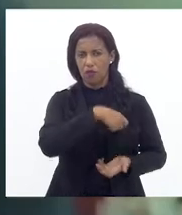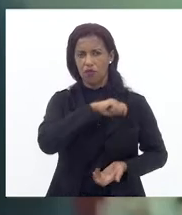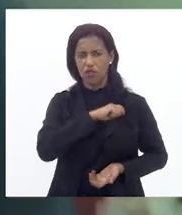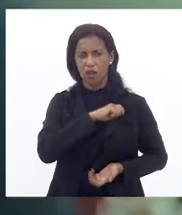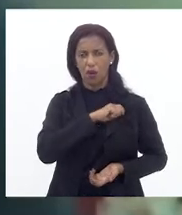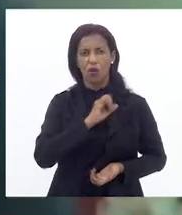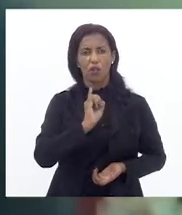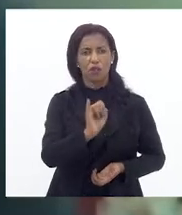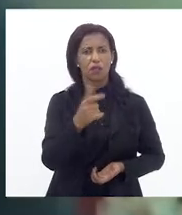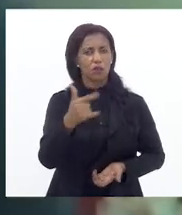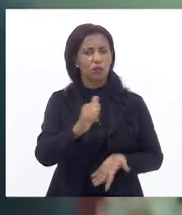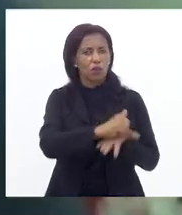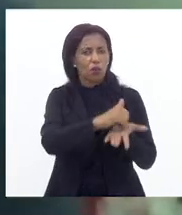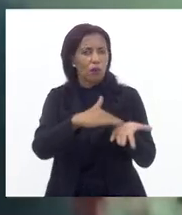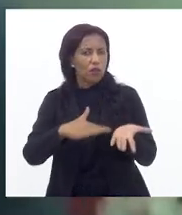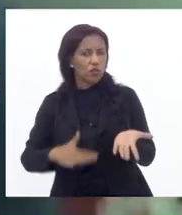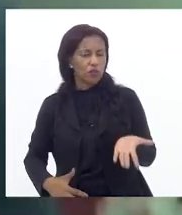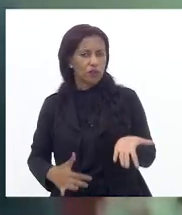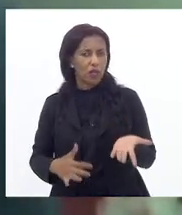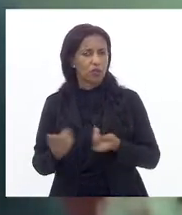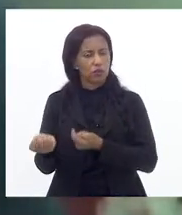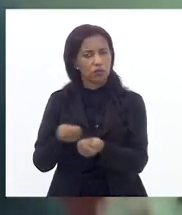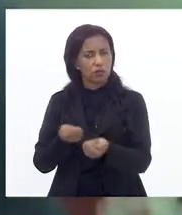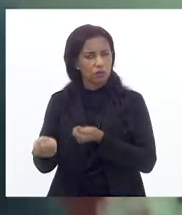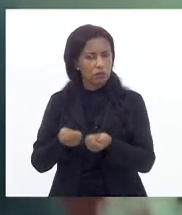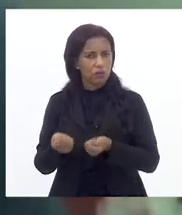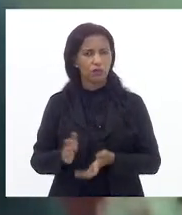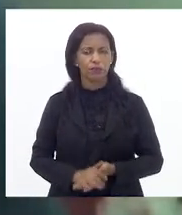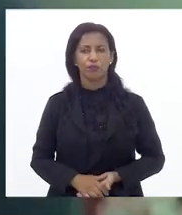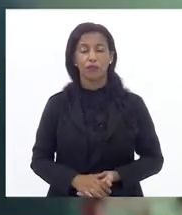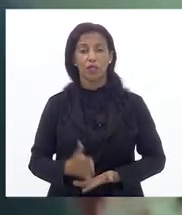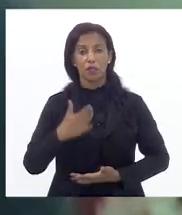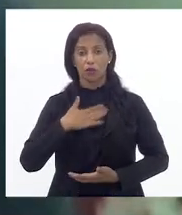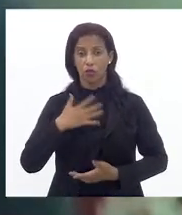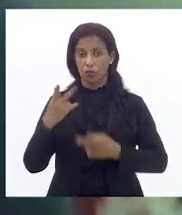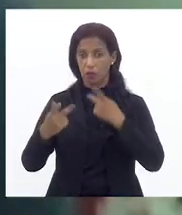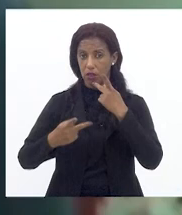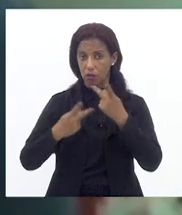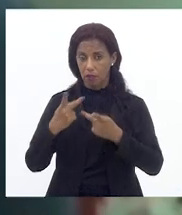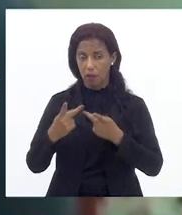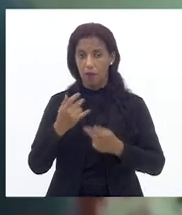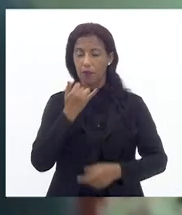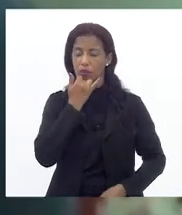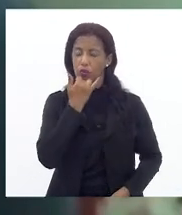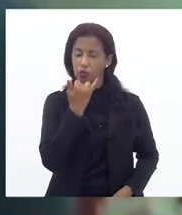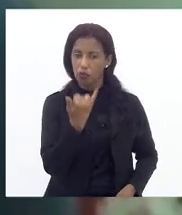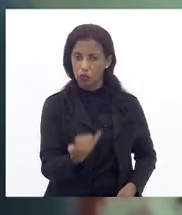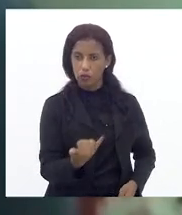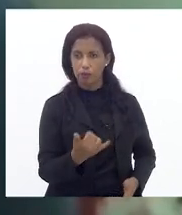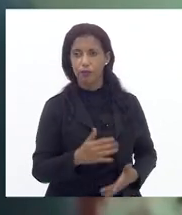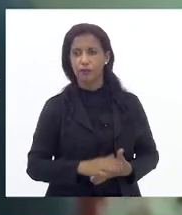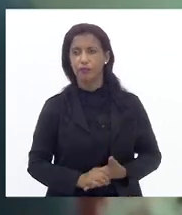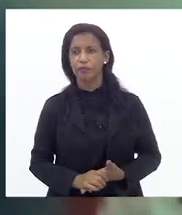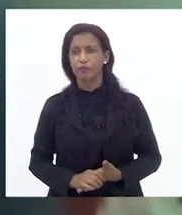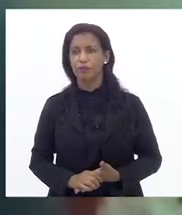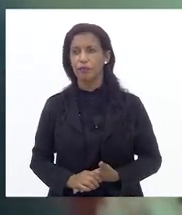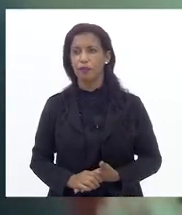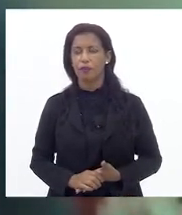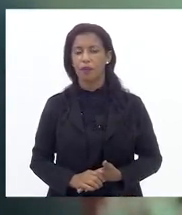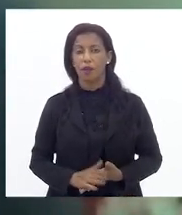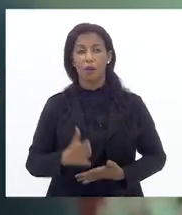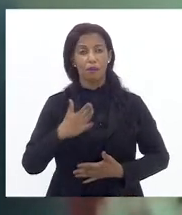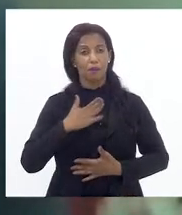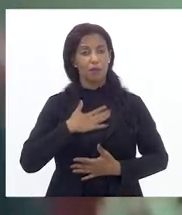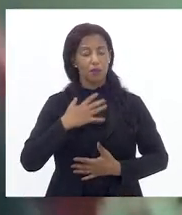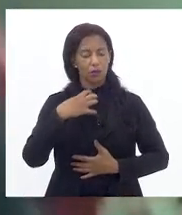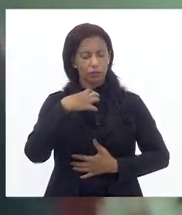nem atividade Essas são as minhas palavras Peço desculpa pela verdadeira mas esse é